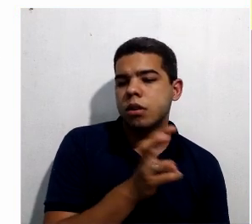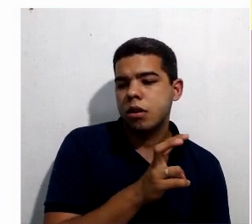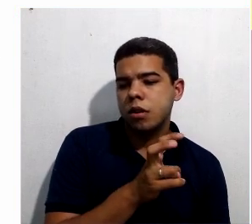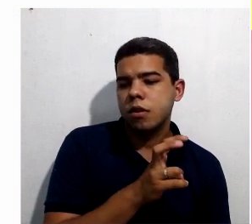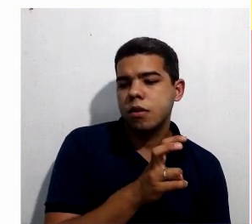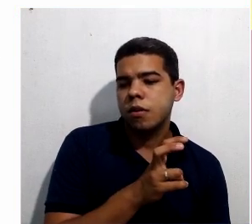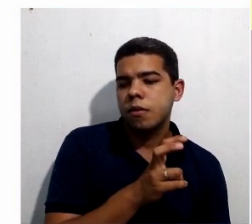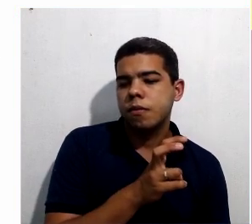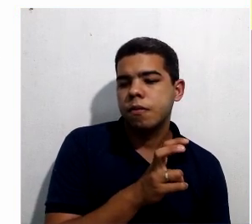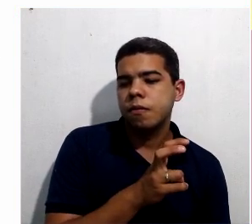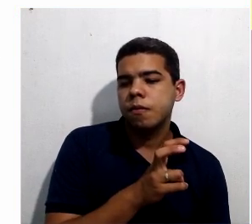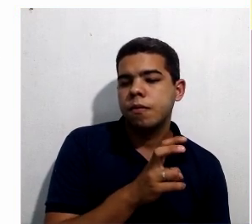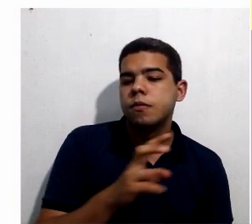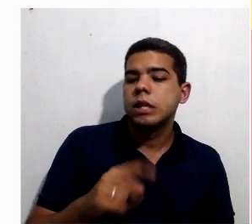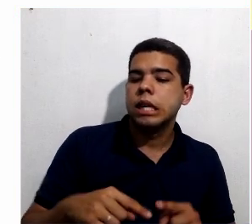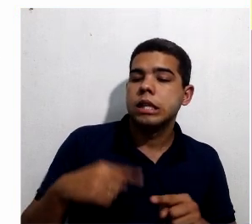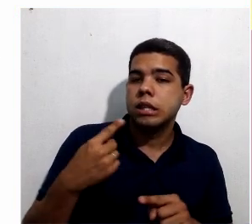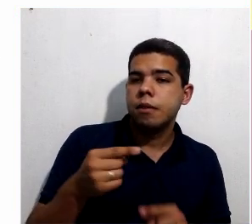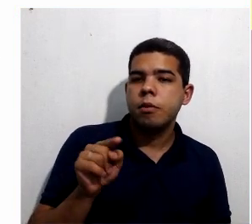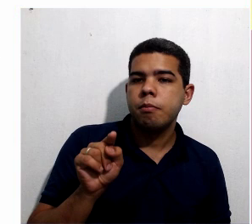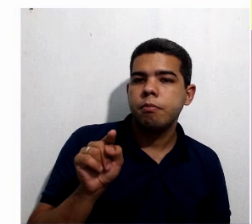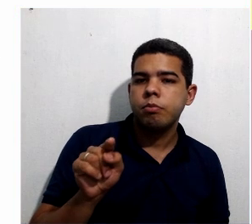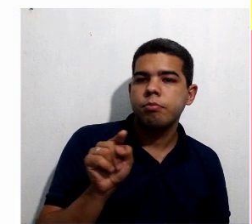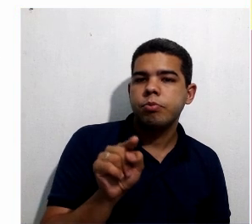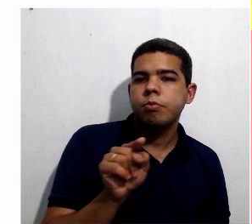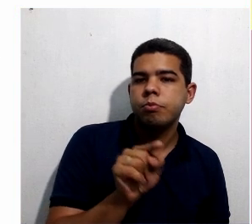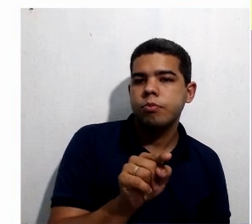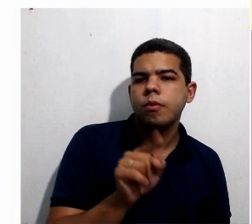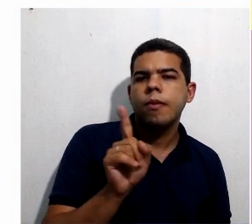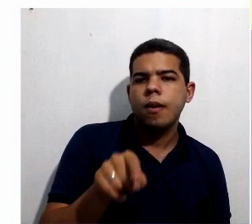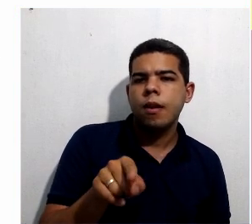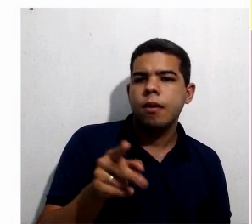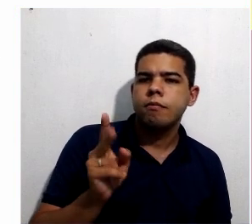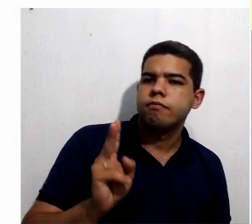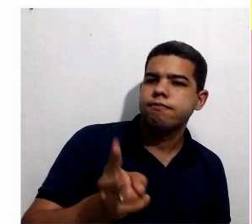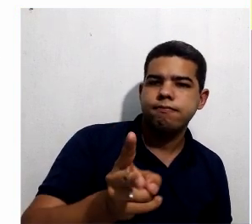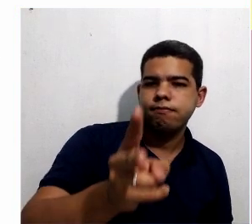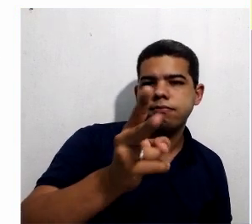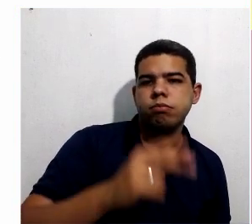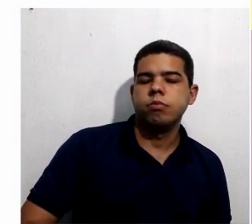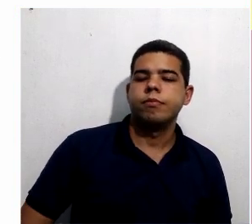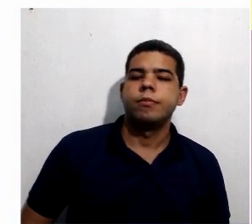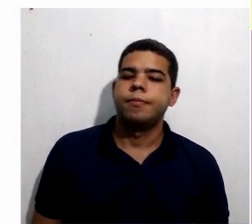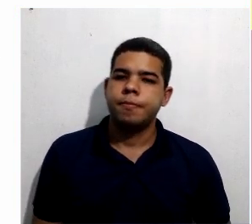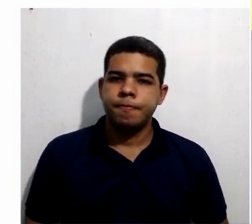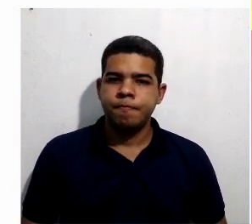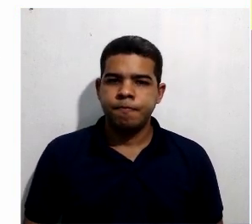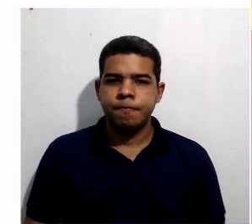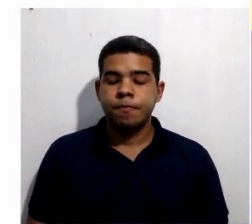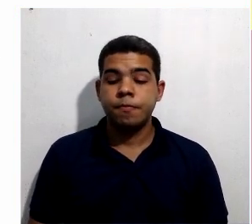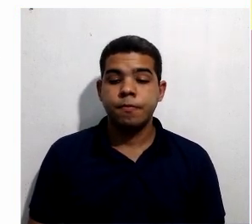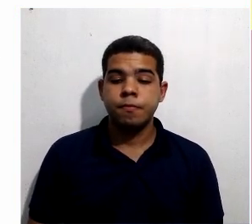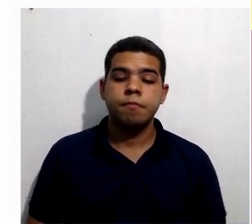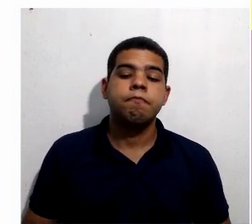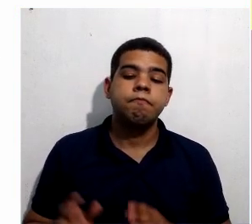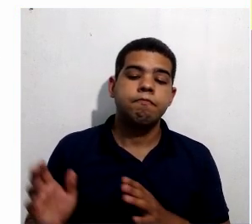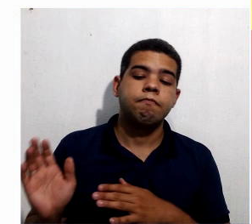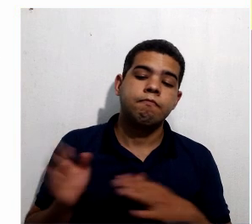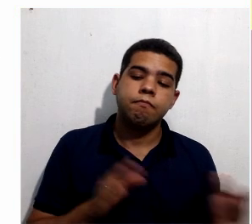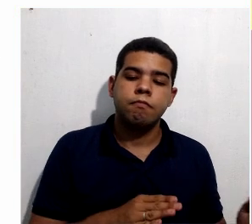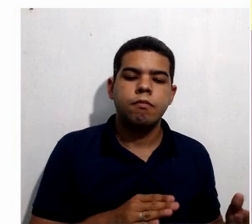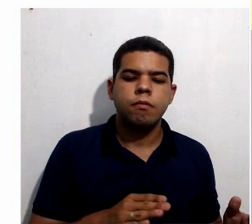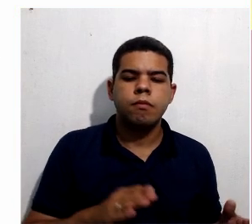sendo pedido e depois as reticências, indicando que há uma continuidade. Vamos à solução.